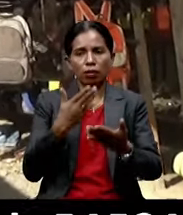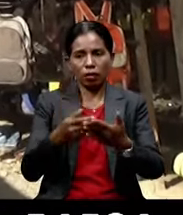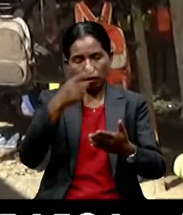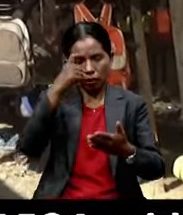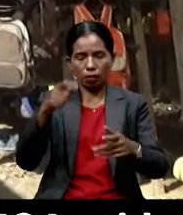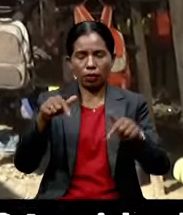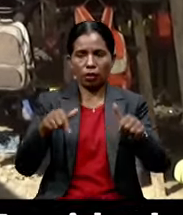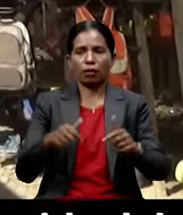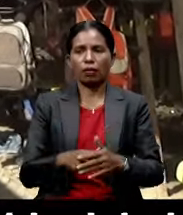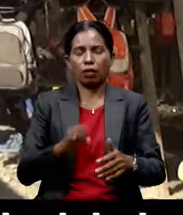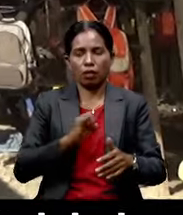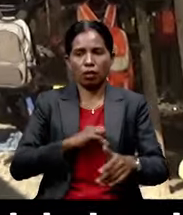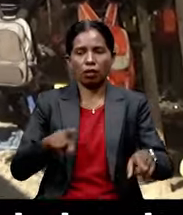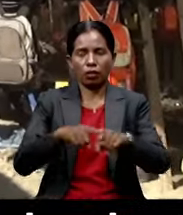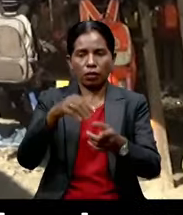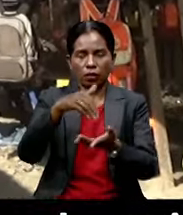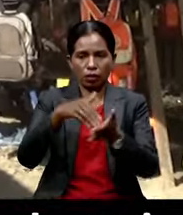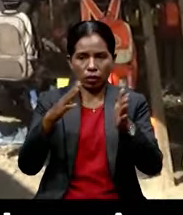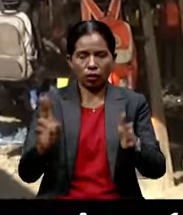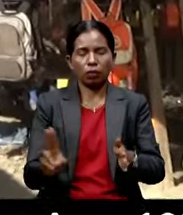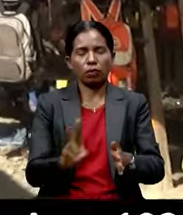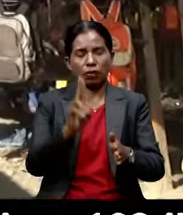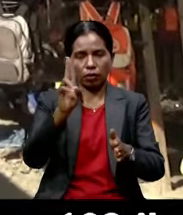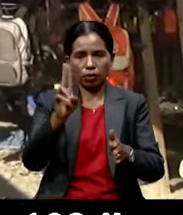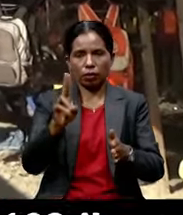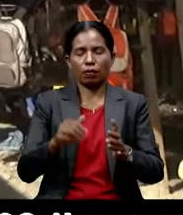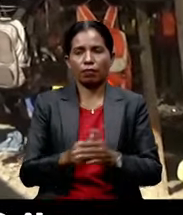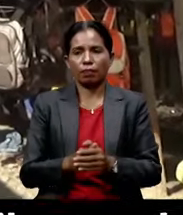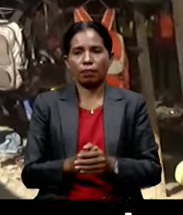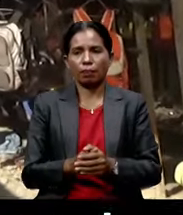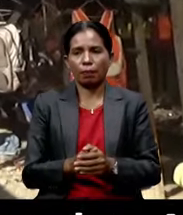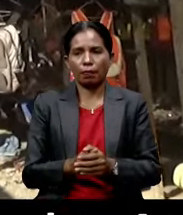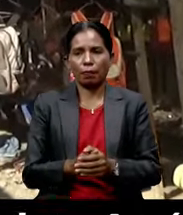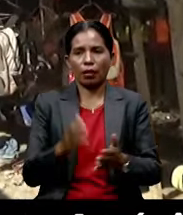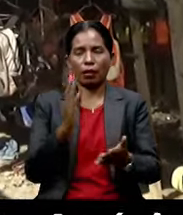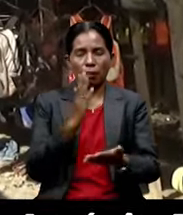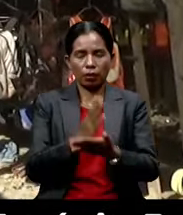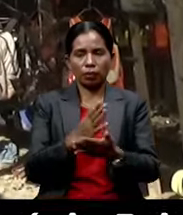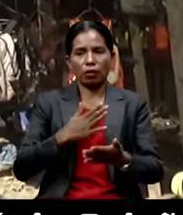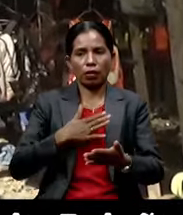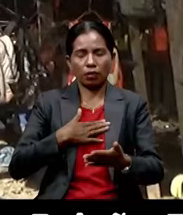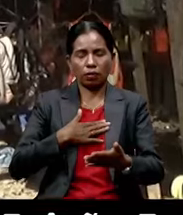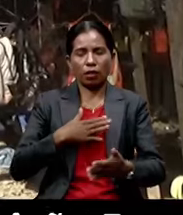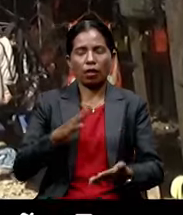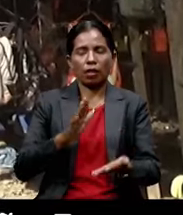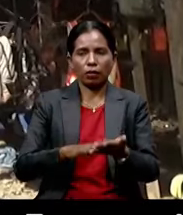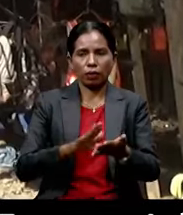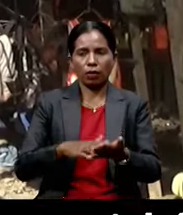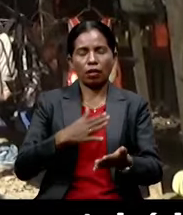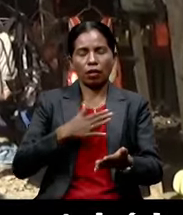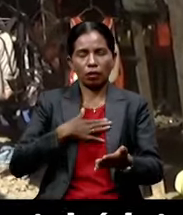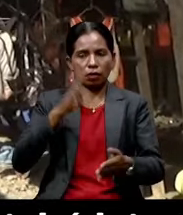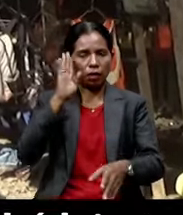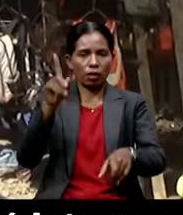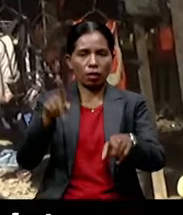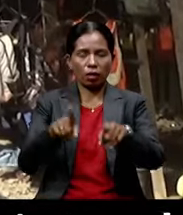ihane hau nudar estudante universidade ini mes impede hoto an escola depois ba hau ne alisira ensino secundario